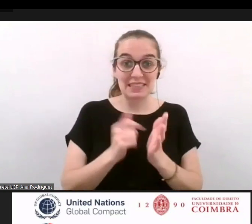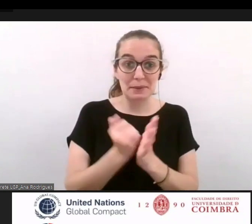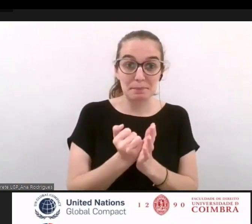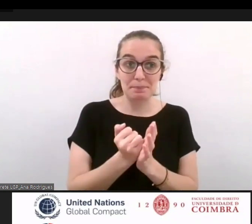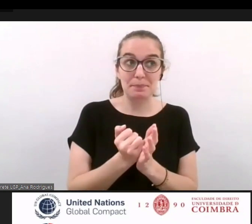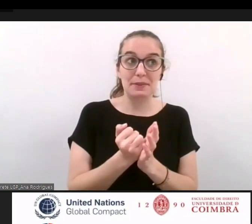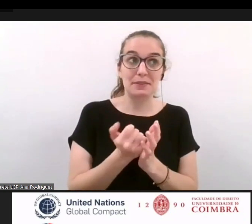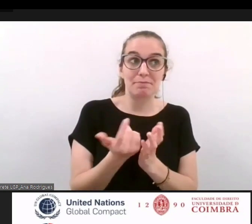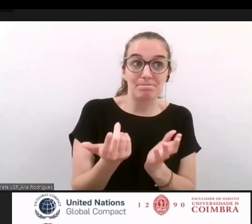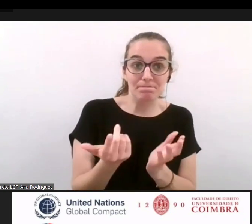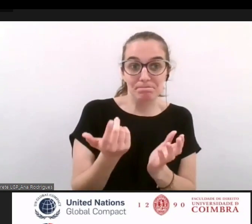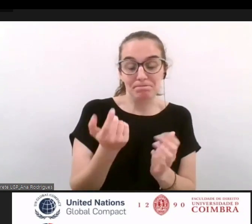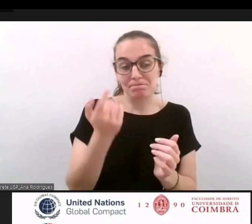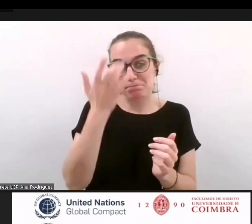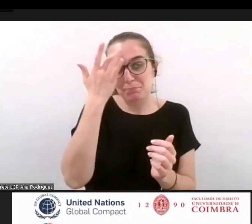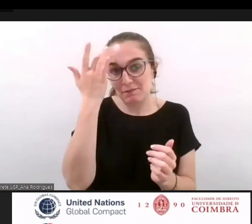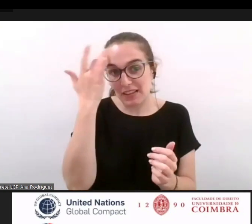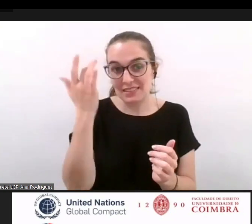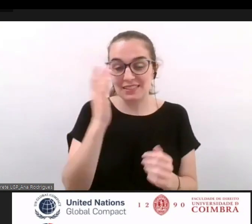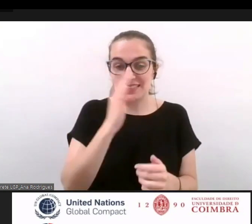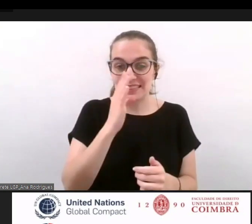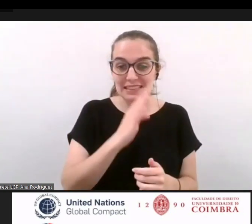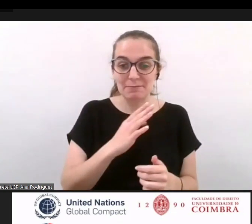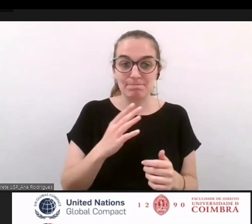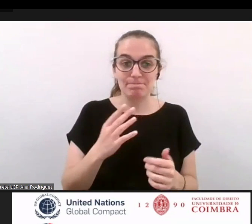mais fácil se